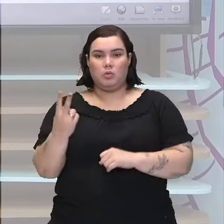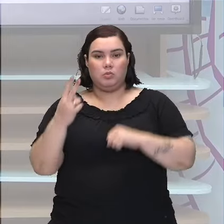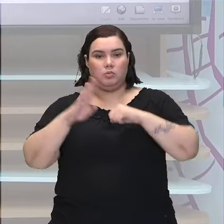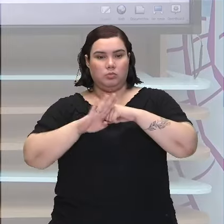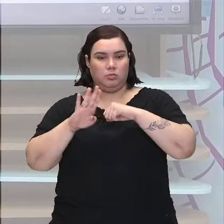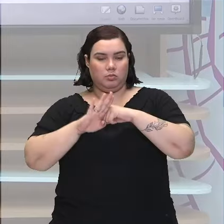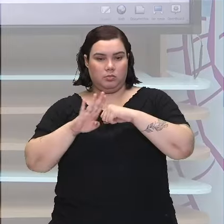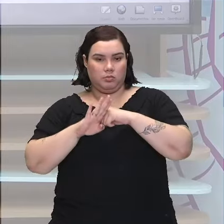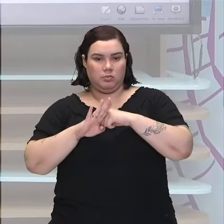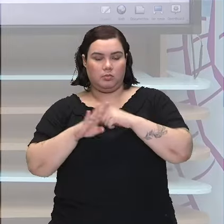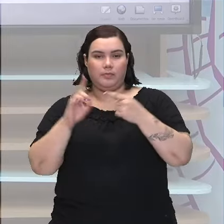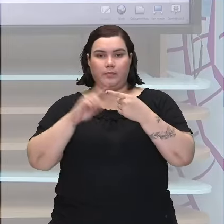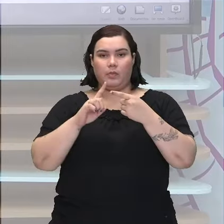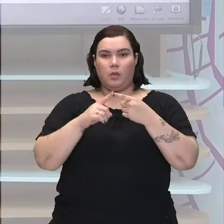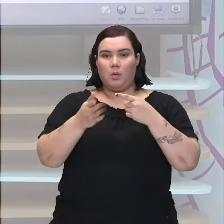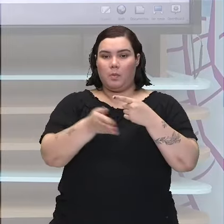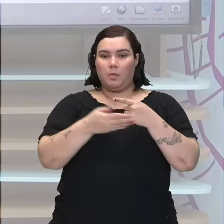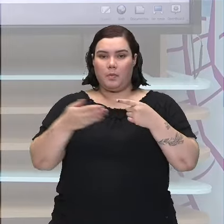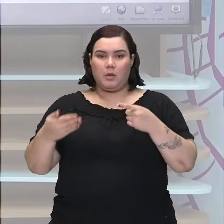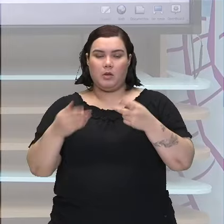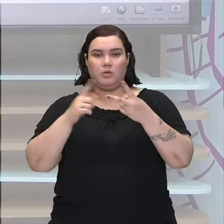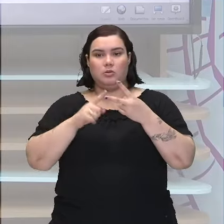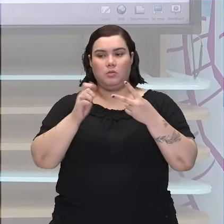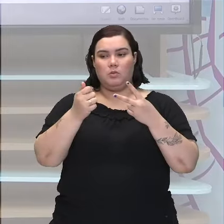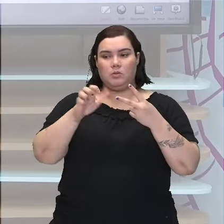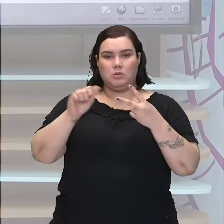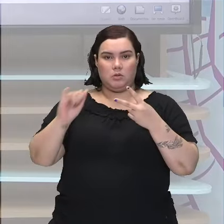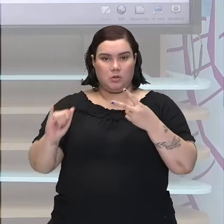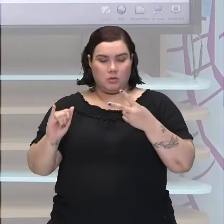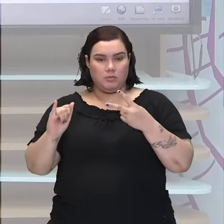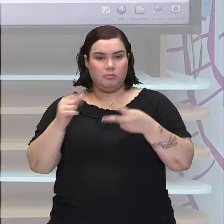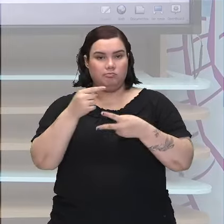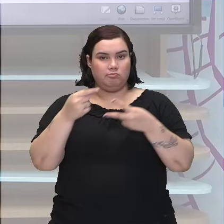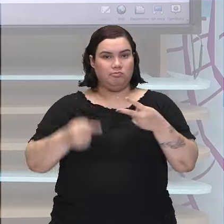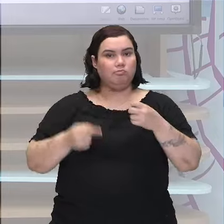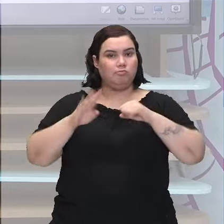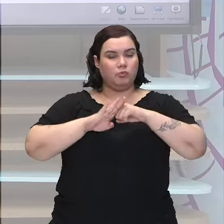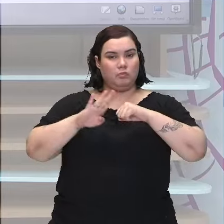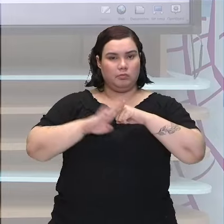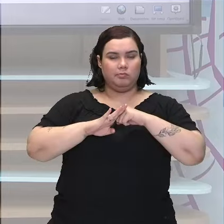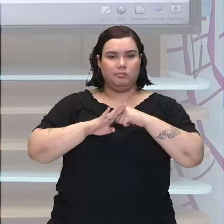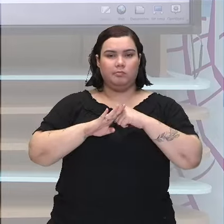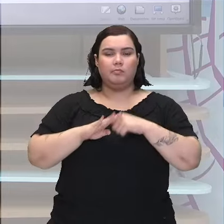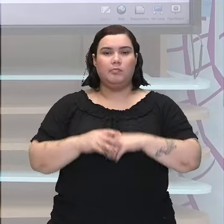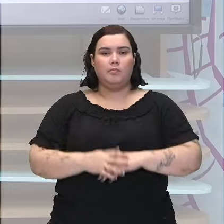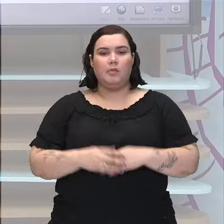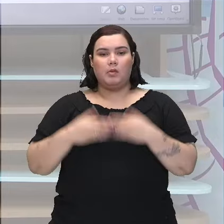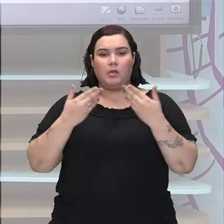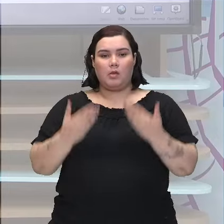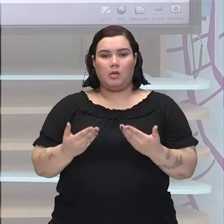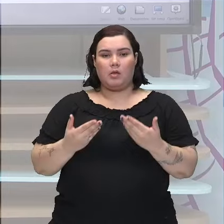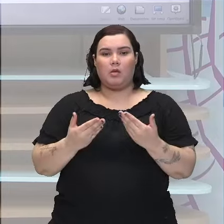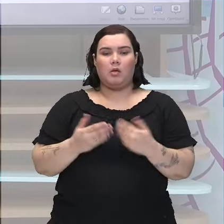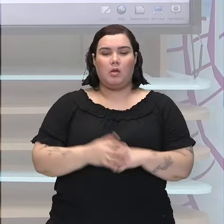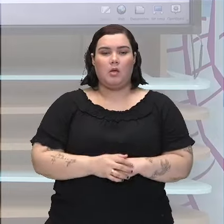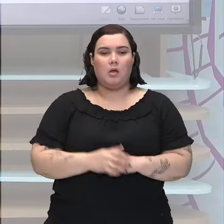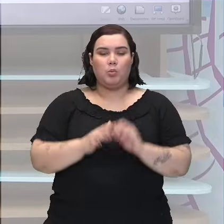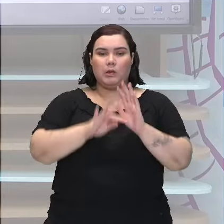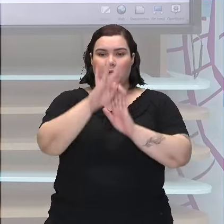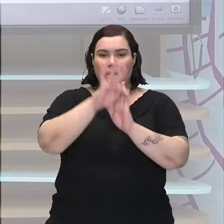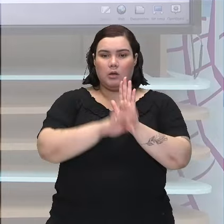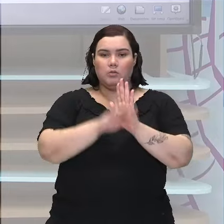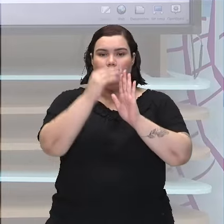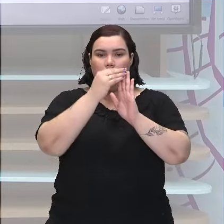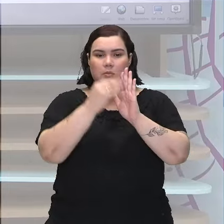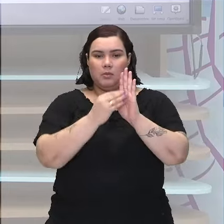substantivos, que é o tambaqui e o açaí, e ao longo desse corpo desse texto, ele